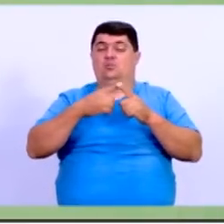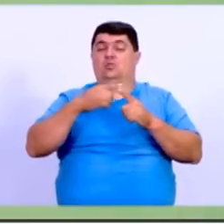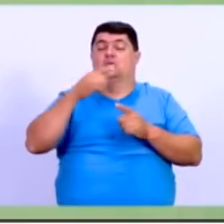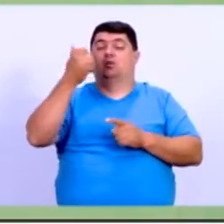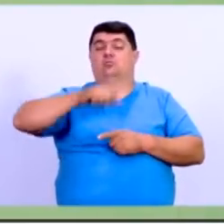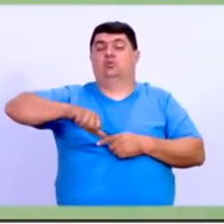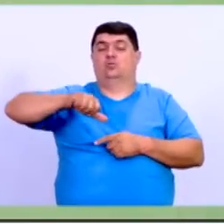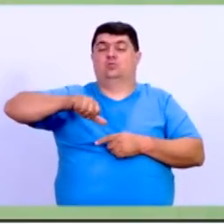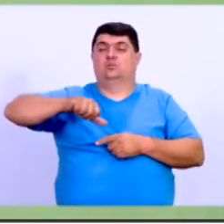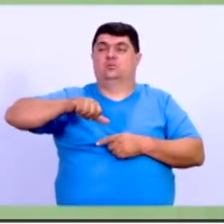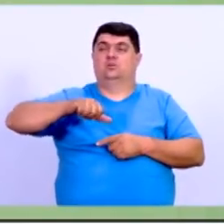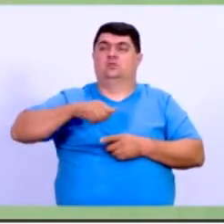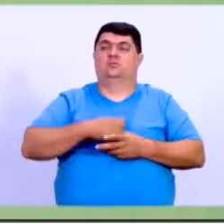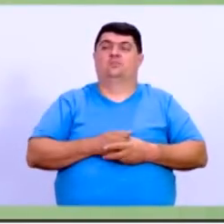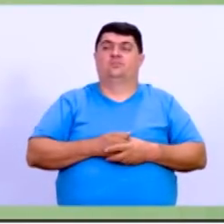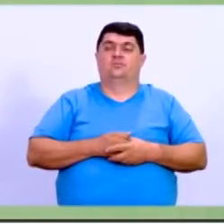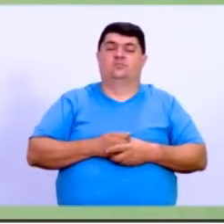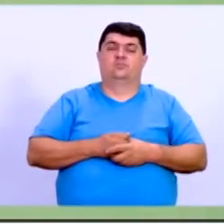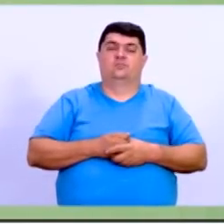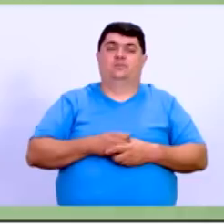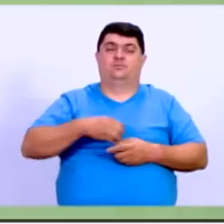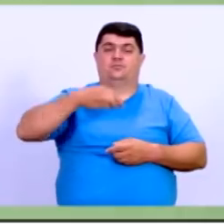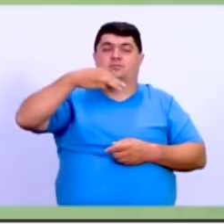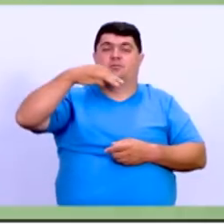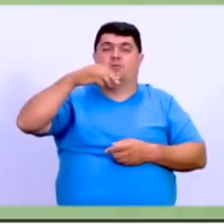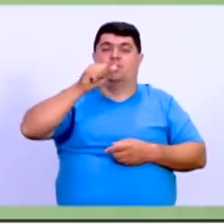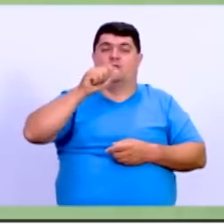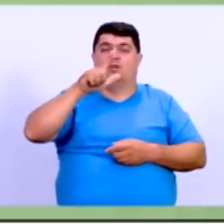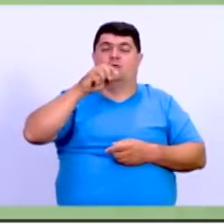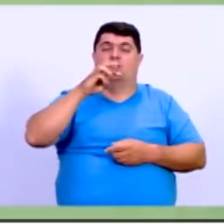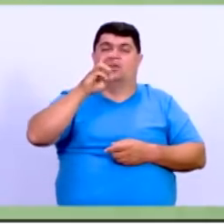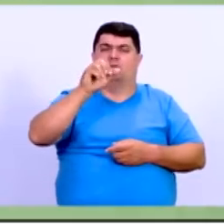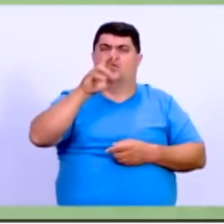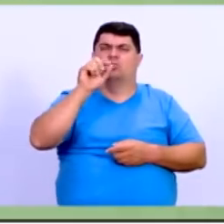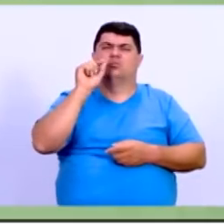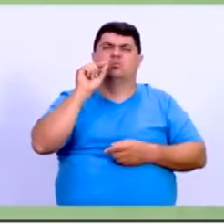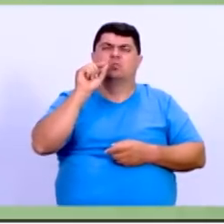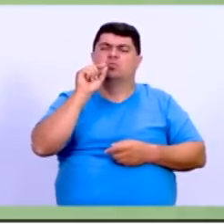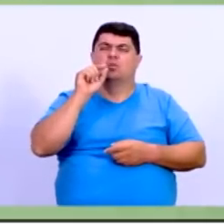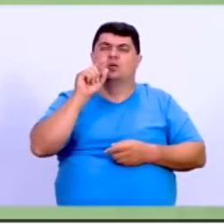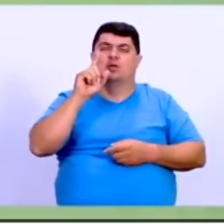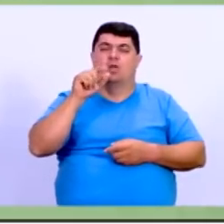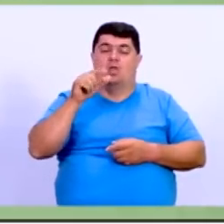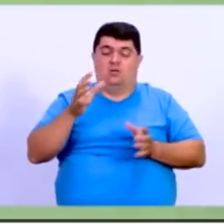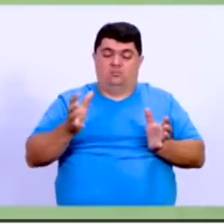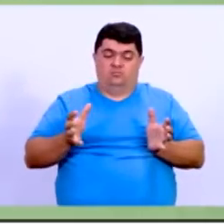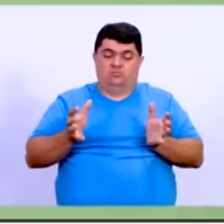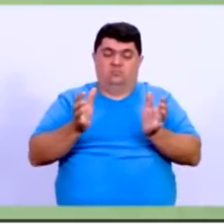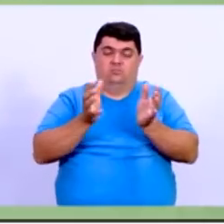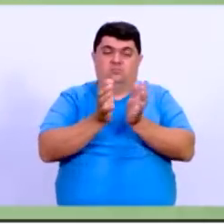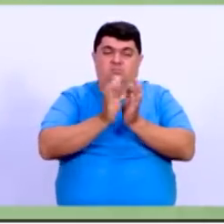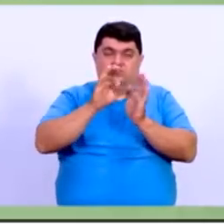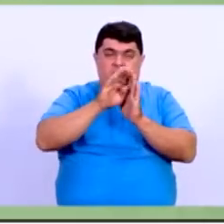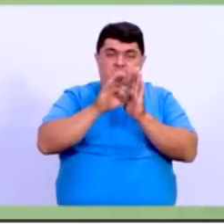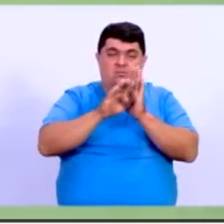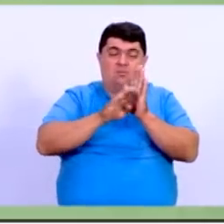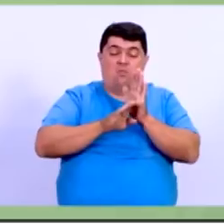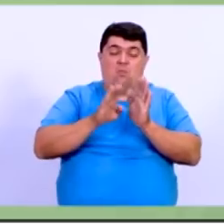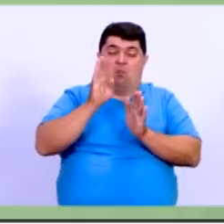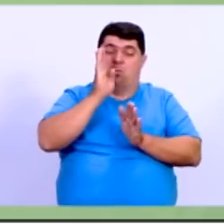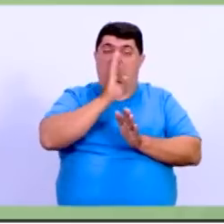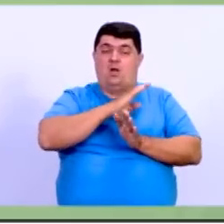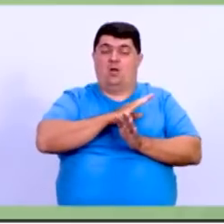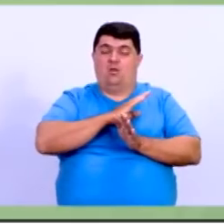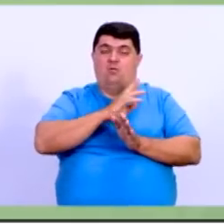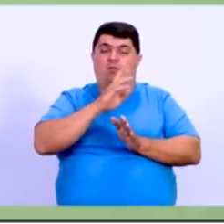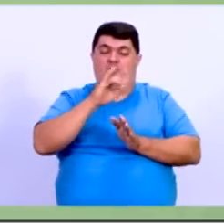Desvantagens. E aí, professor, e agora? Malwares. Pessoal, o que é malware? Malware é um conjunto de softwares maliciosos que podem